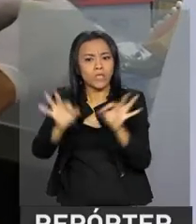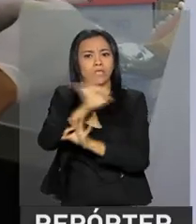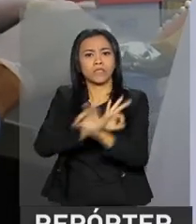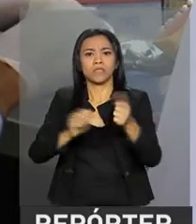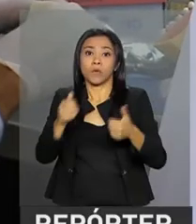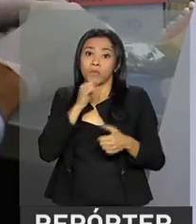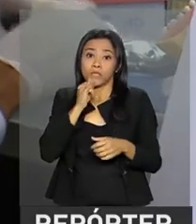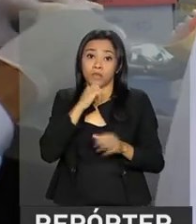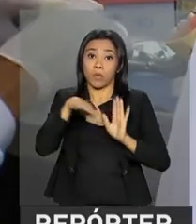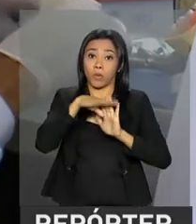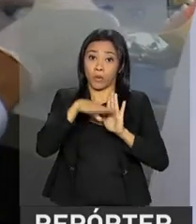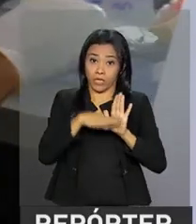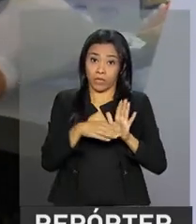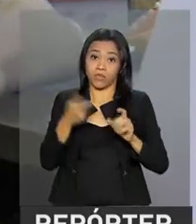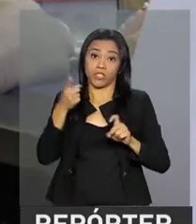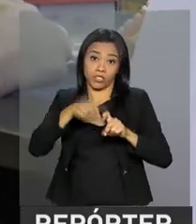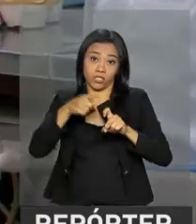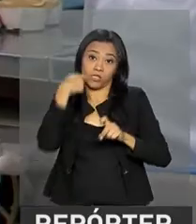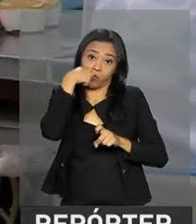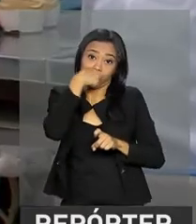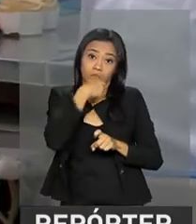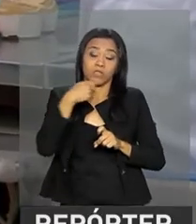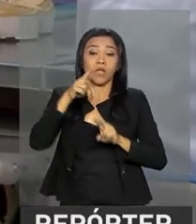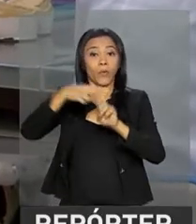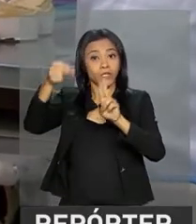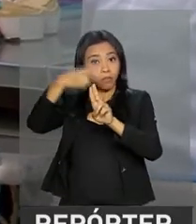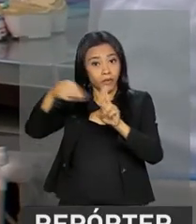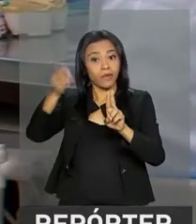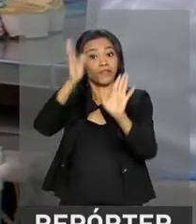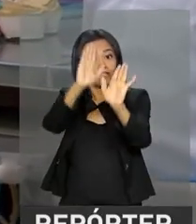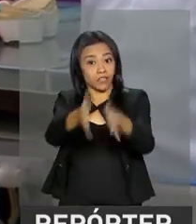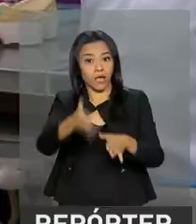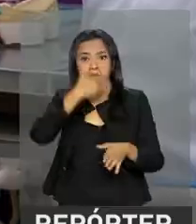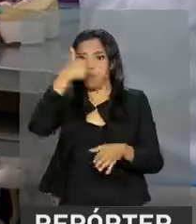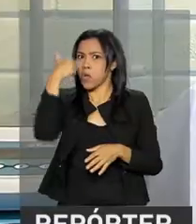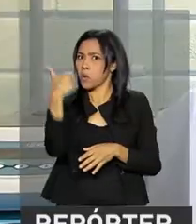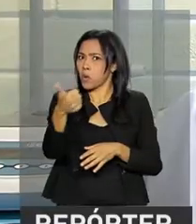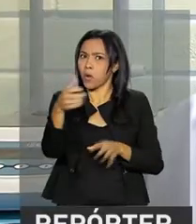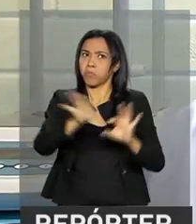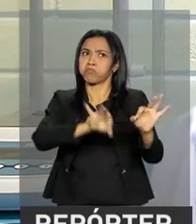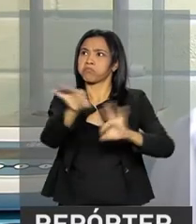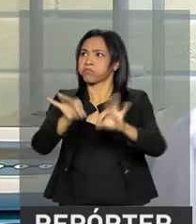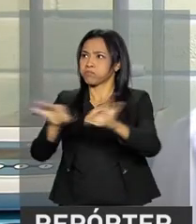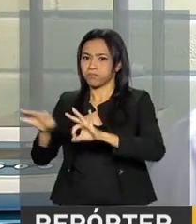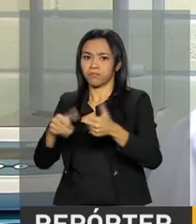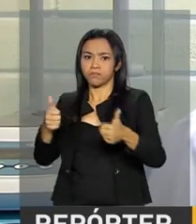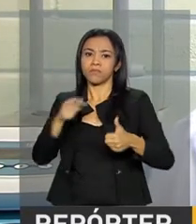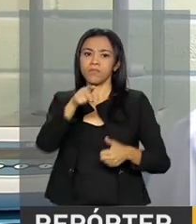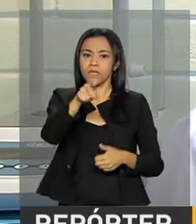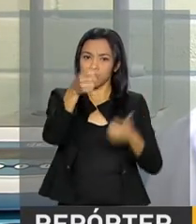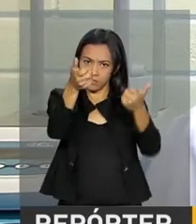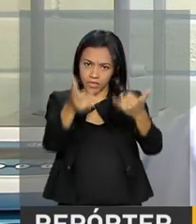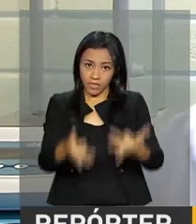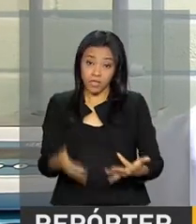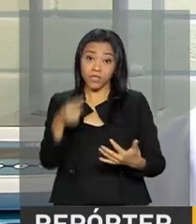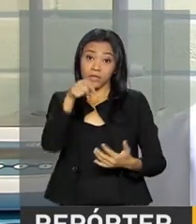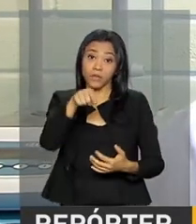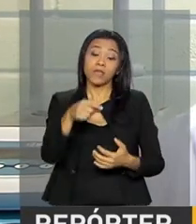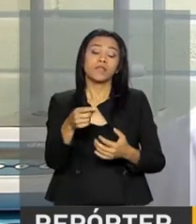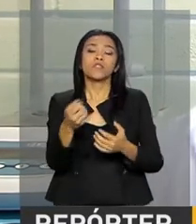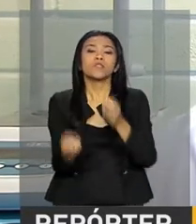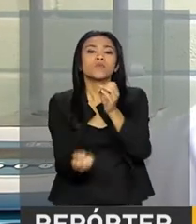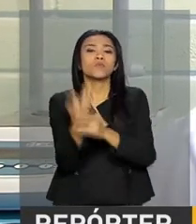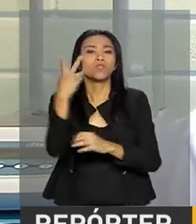odontologia da unb por exemplo já nasceu com melhor estrutura nossa ideologia é um programa que nasceu